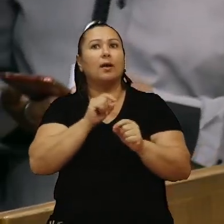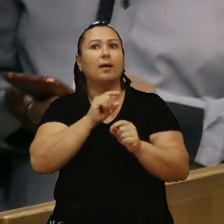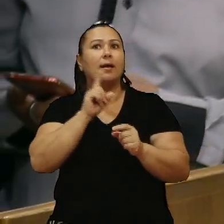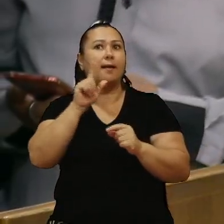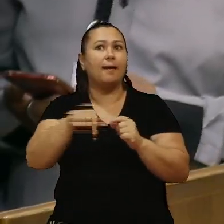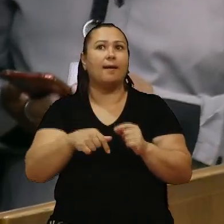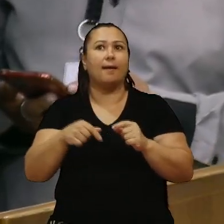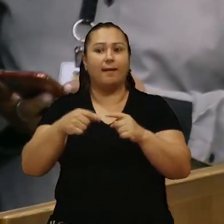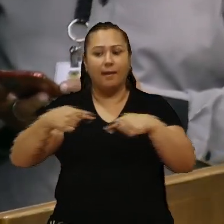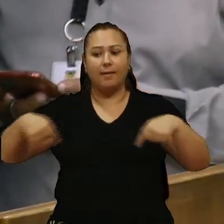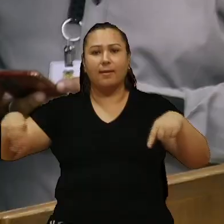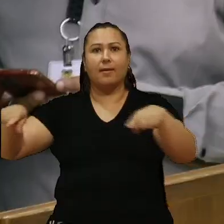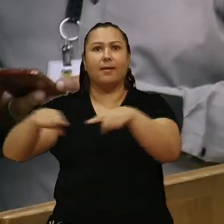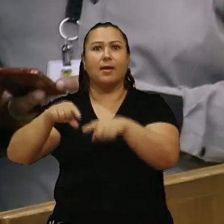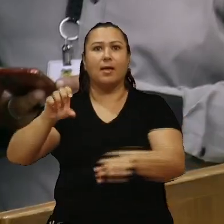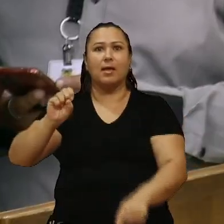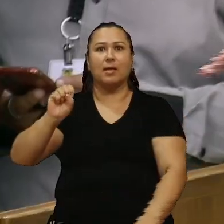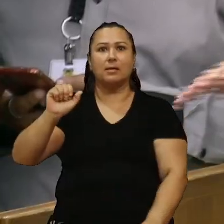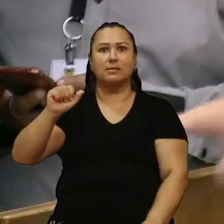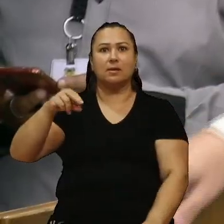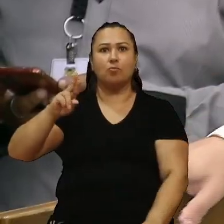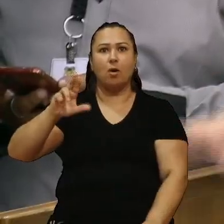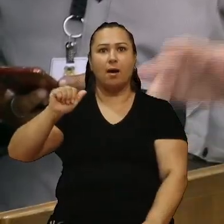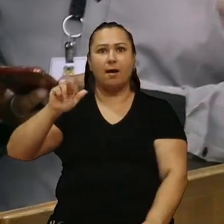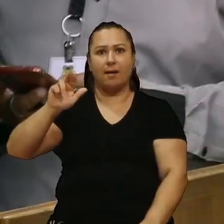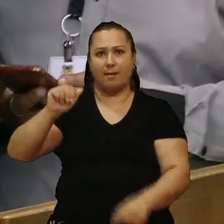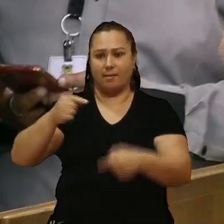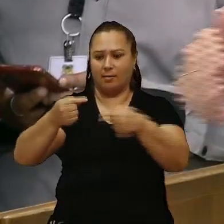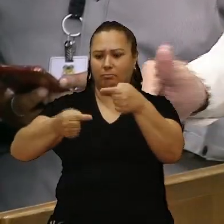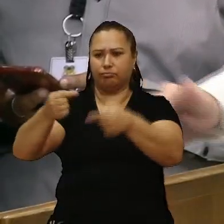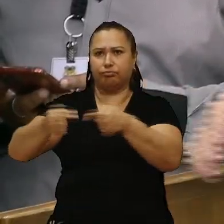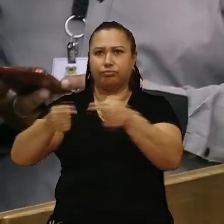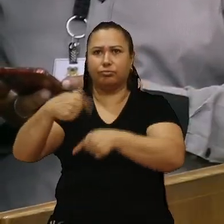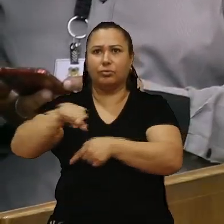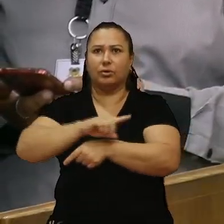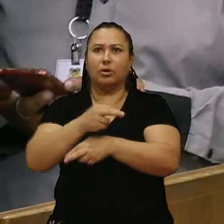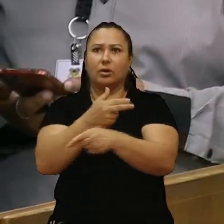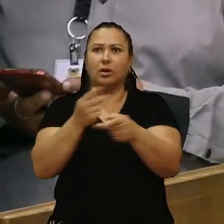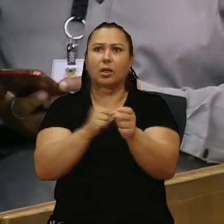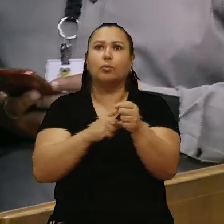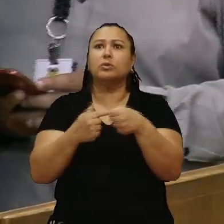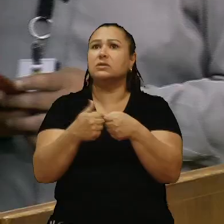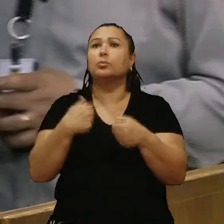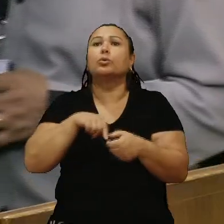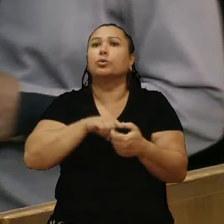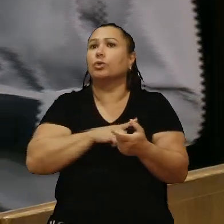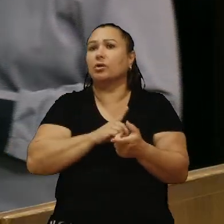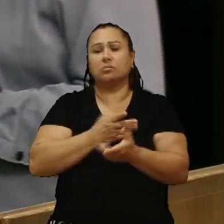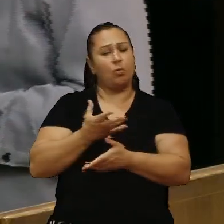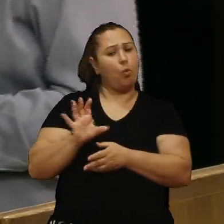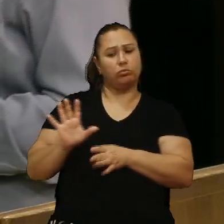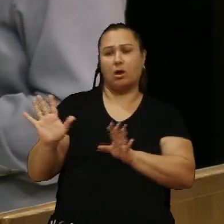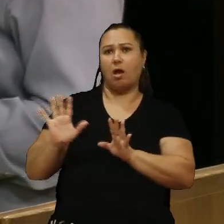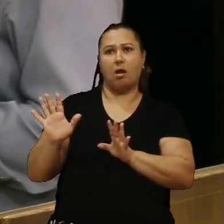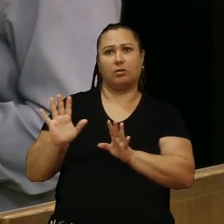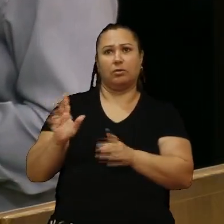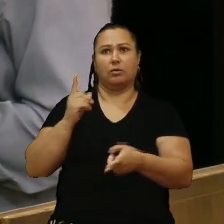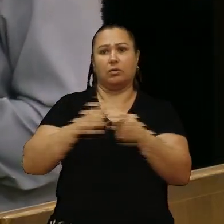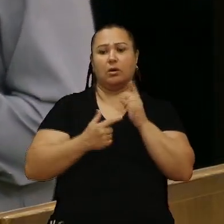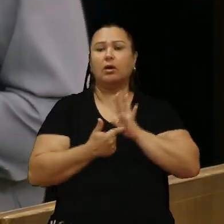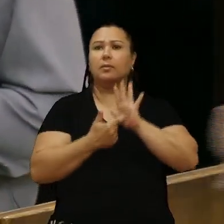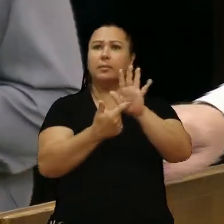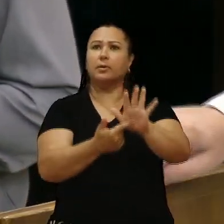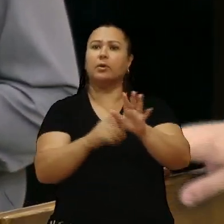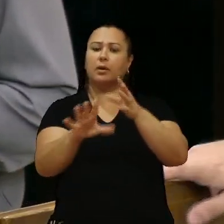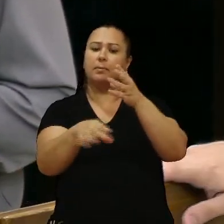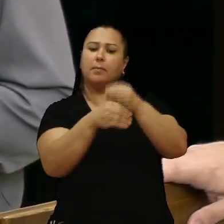represa do Samoara, que efetivamente estava sendo integralmente desconstituída e se tornava um lago no nosso município, e nós somos totalmente contrários. E apresentamos uma